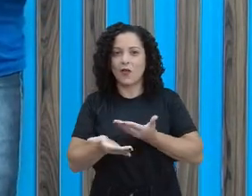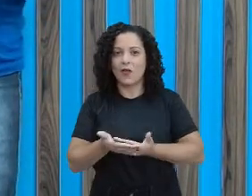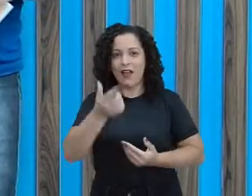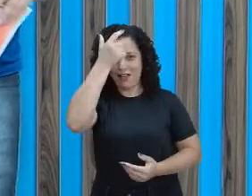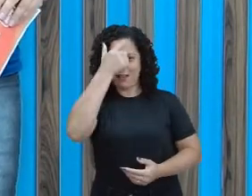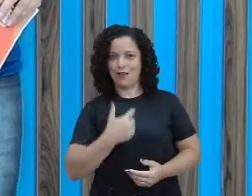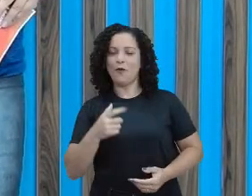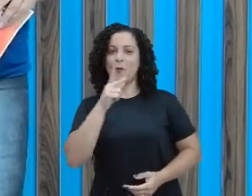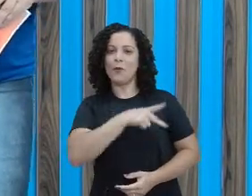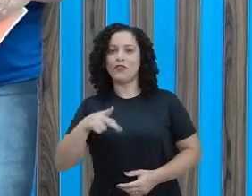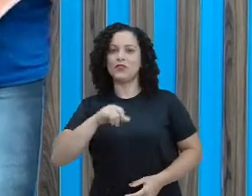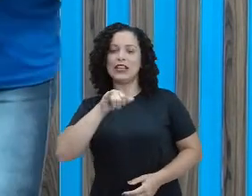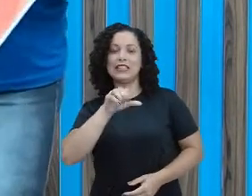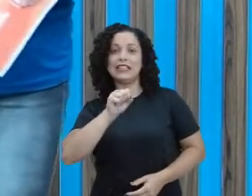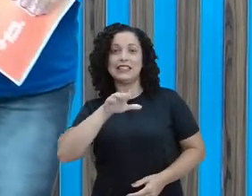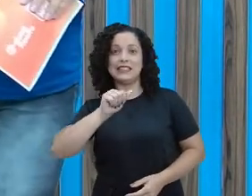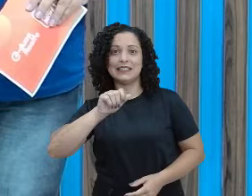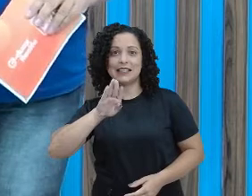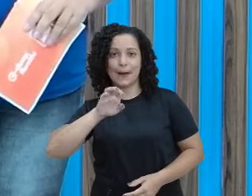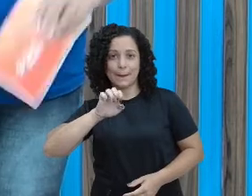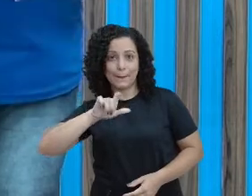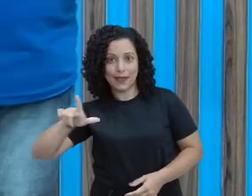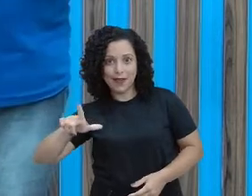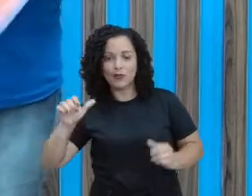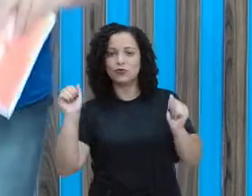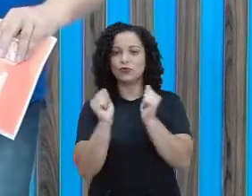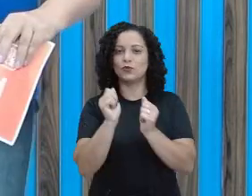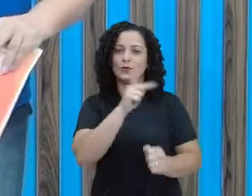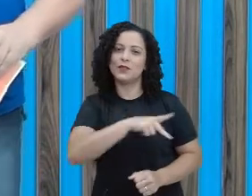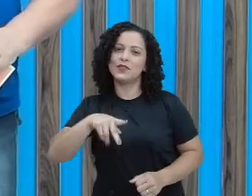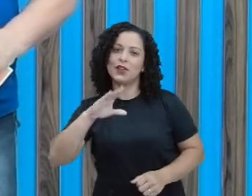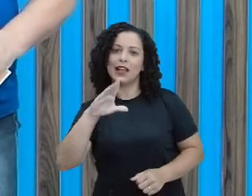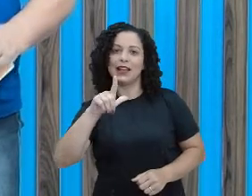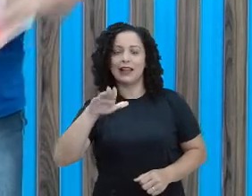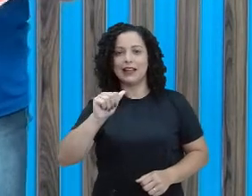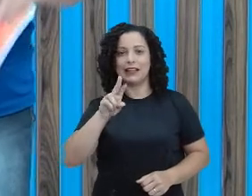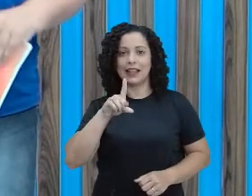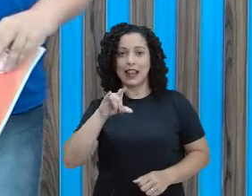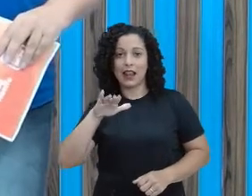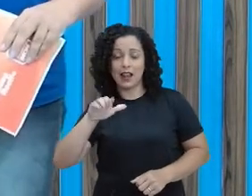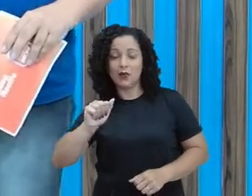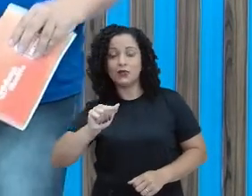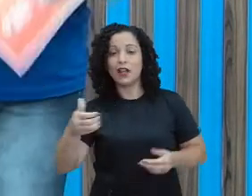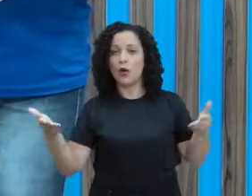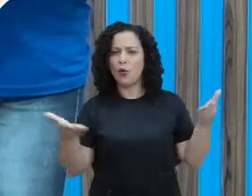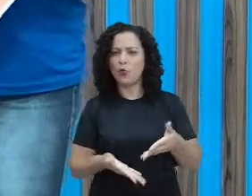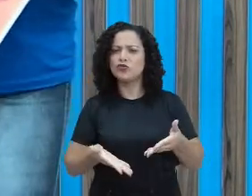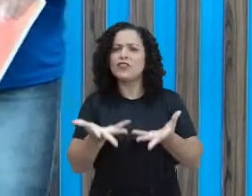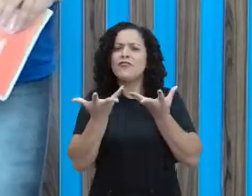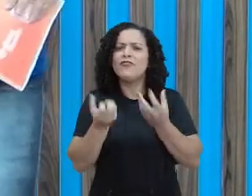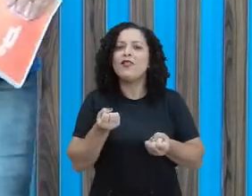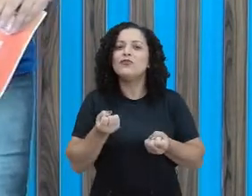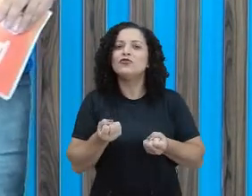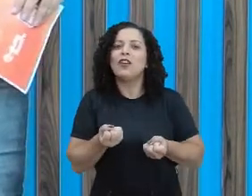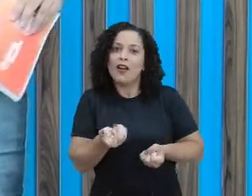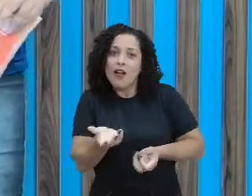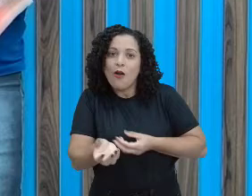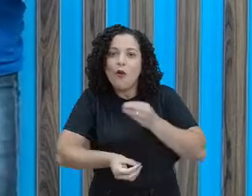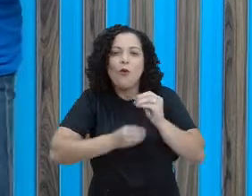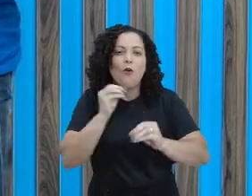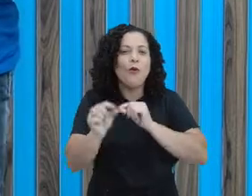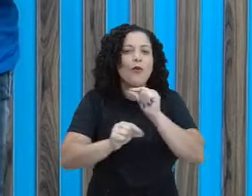a professora Isabel Borges, juntamente com a professora Cláudia, que daqui a pouco eu apresento, vamos hoje comandar aqui essa